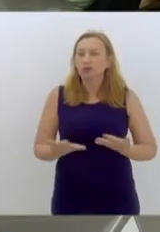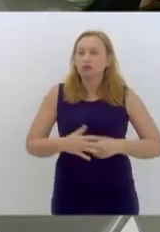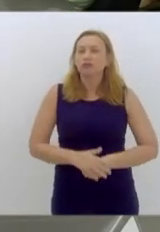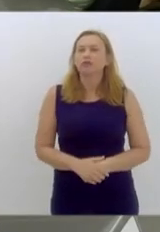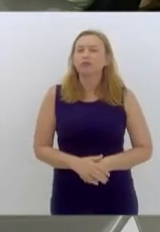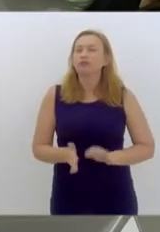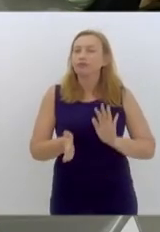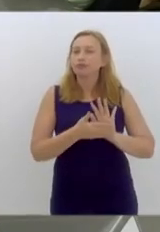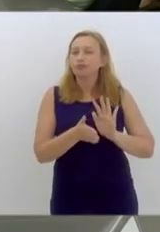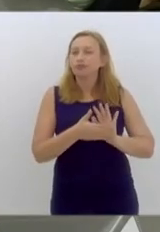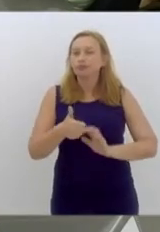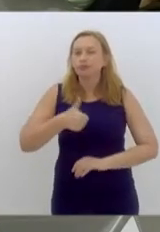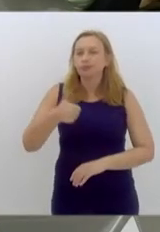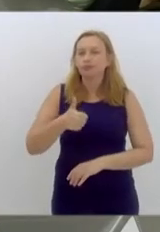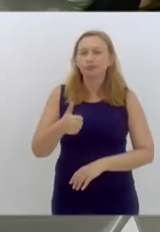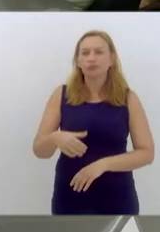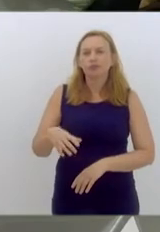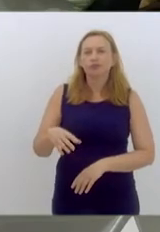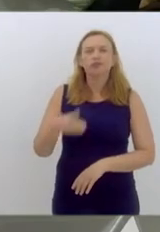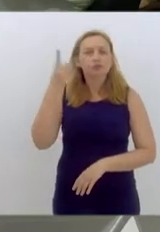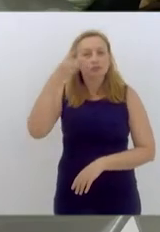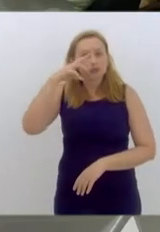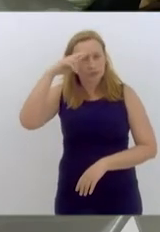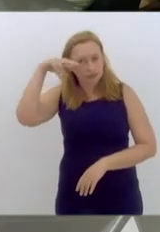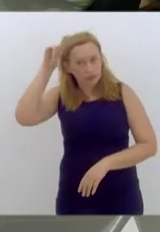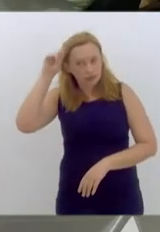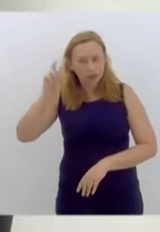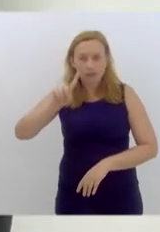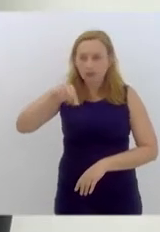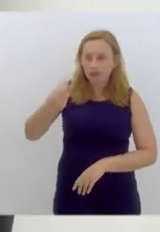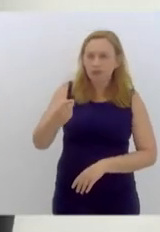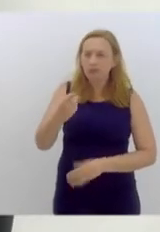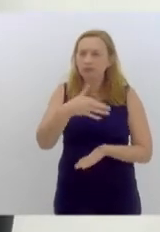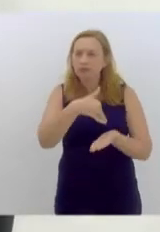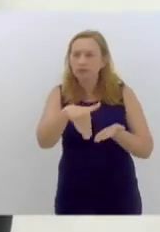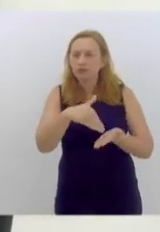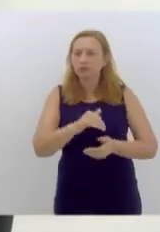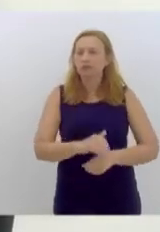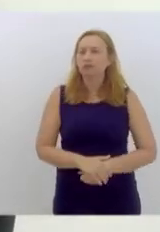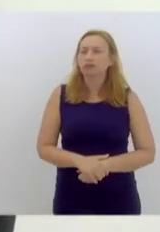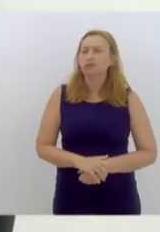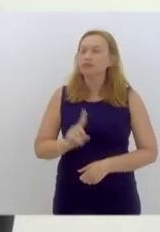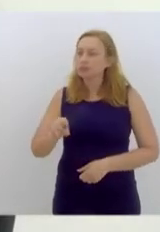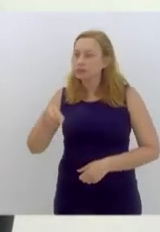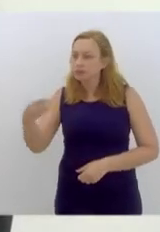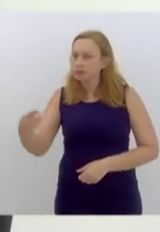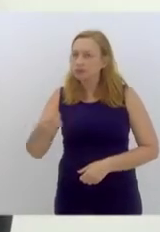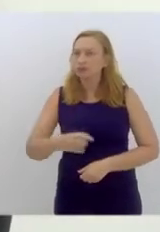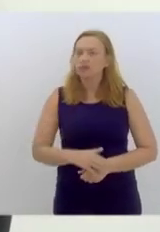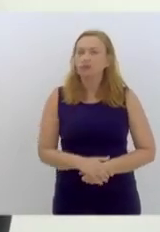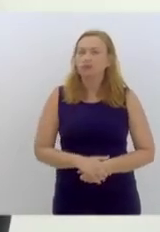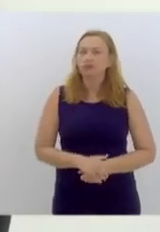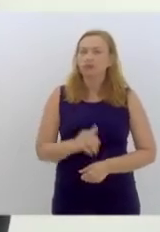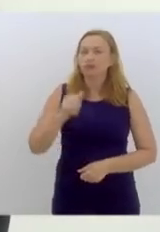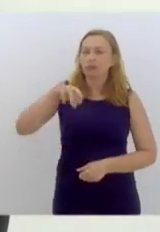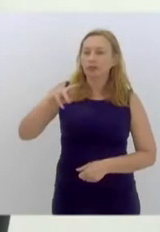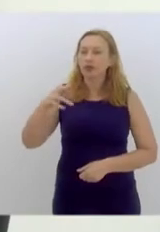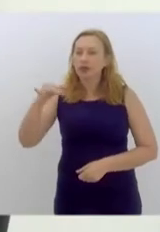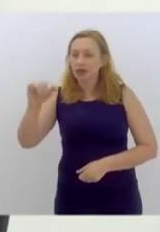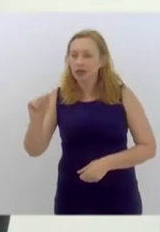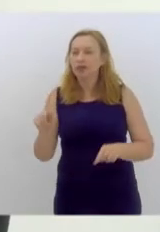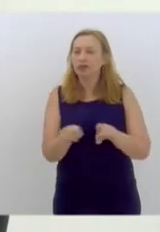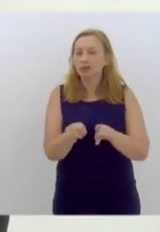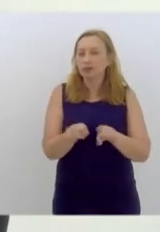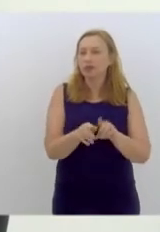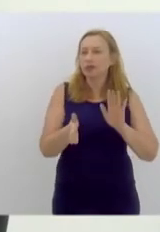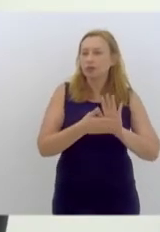quero propor primeiro, então, ouvir o deputado Renan Ferreirinha, depois o secretário Renan Ferreirinha, depois a Marília, que também trouxe uma